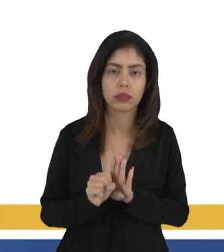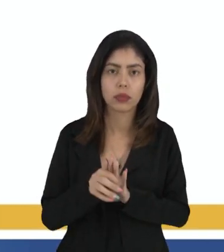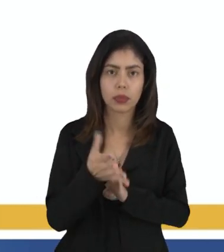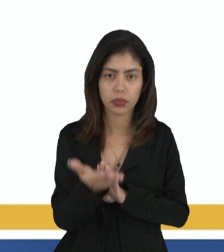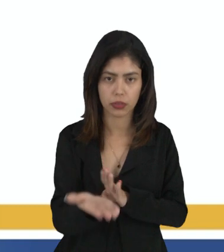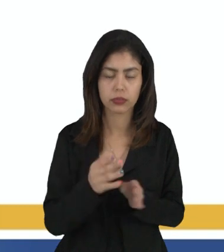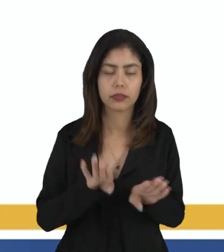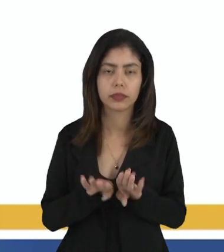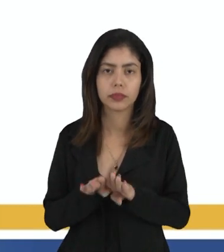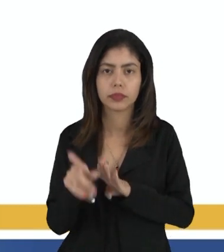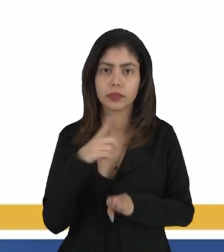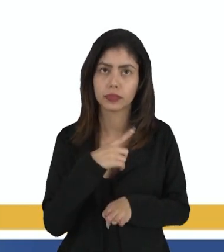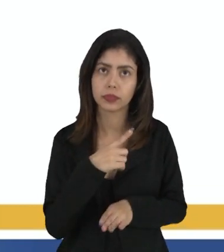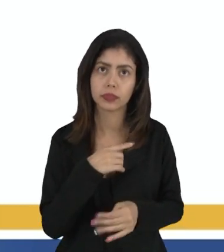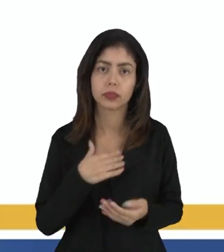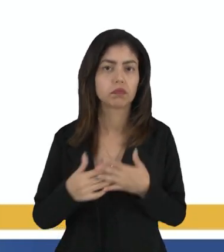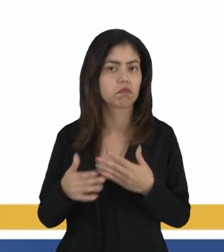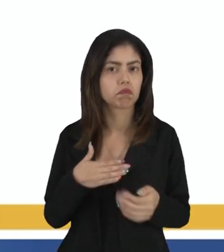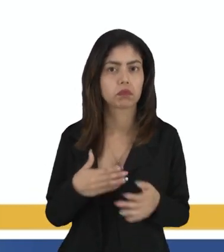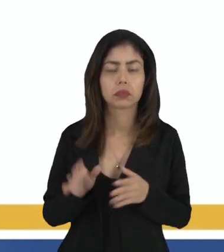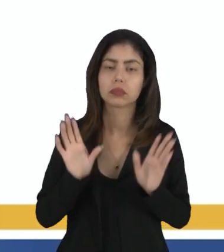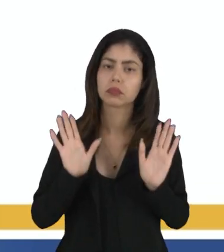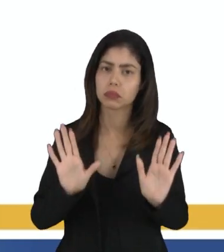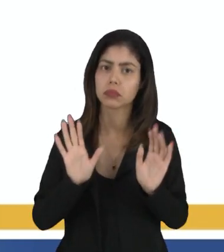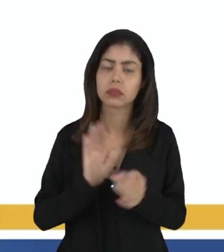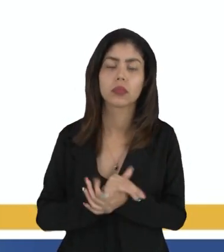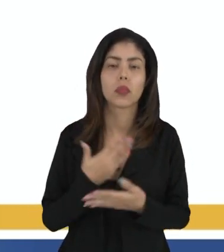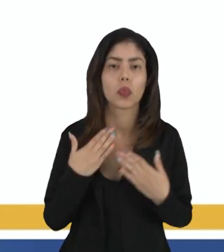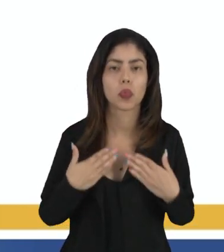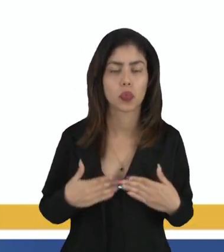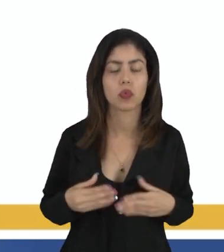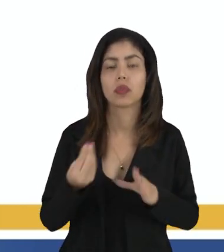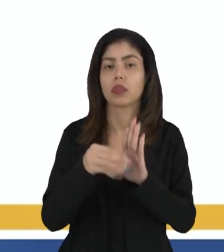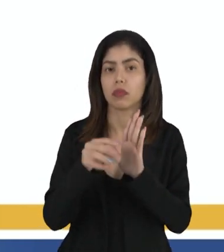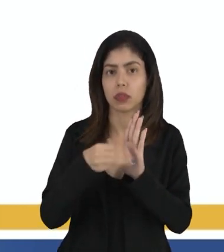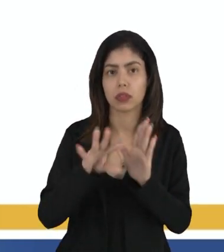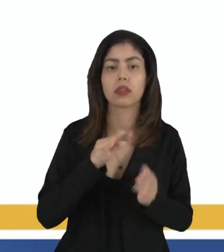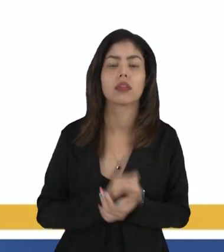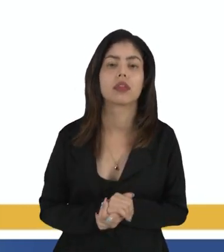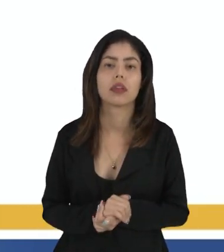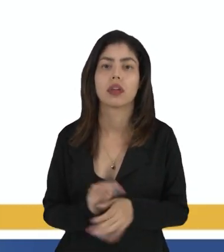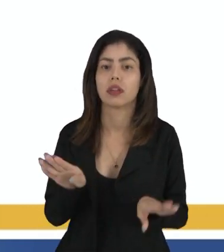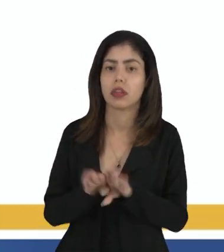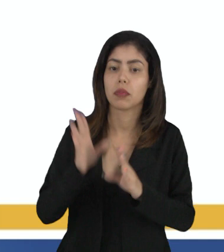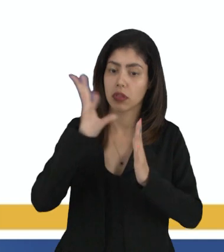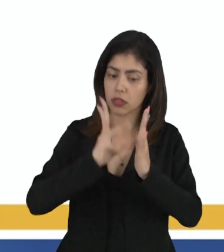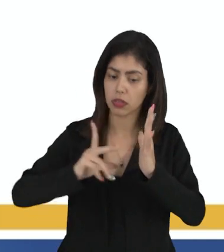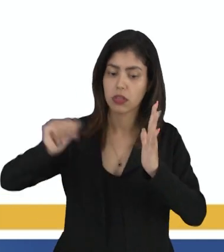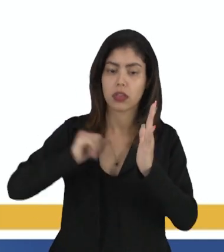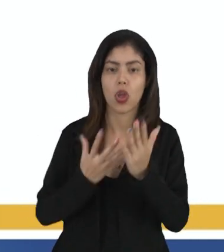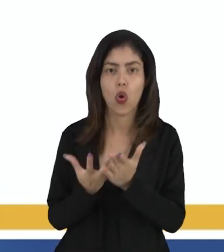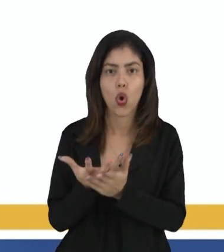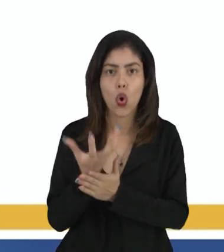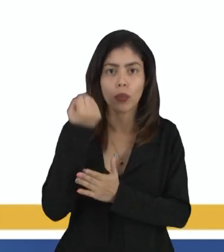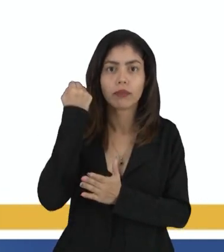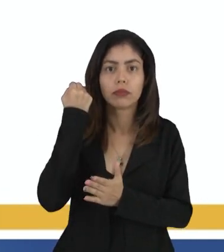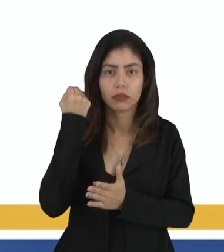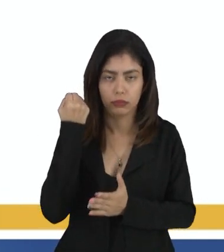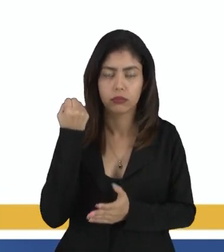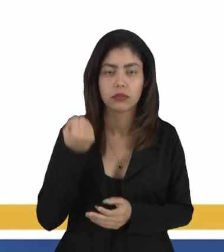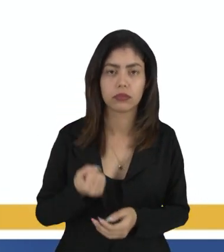um caso específico, seria mais ou menos o quê? Um corpo que não vai transmitir e nem refletir, ele vai